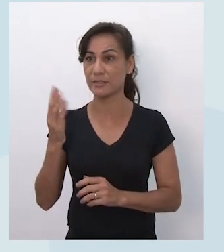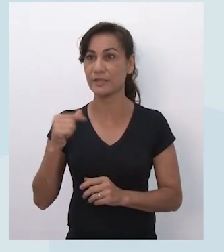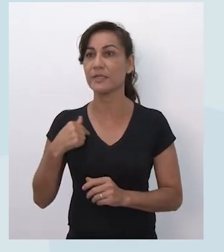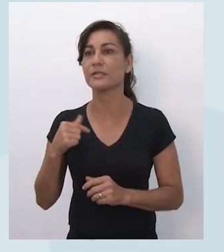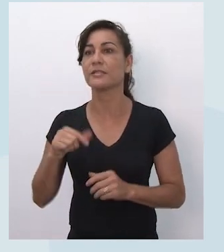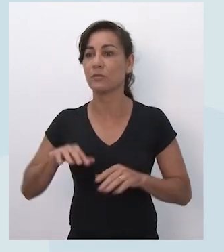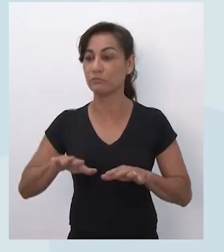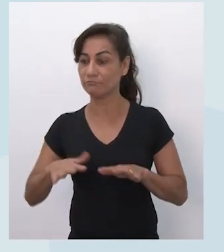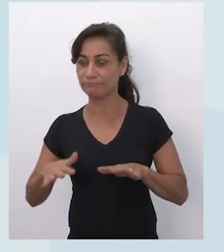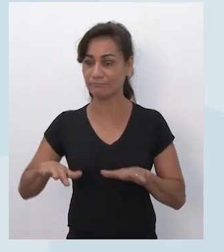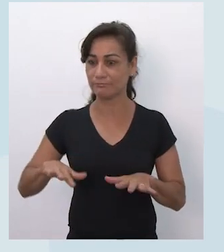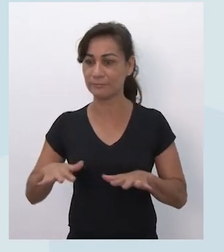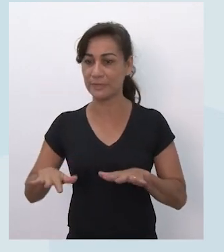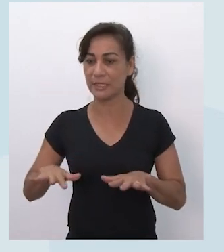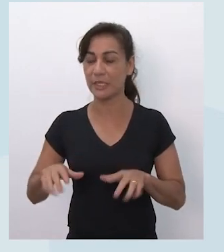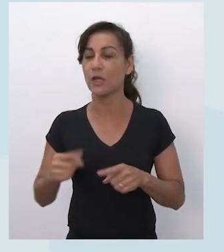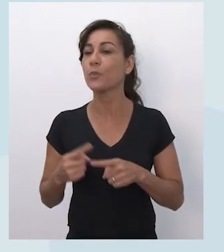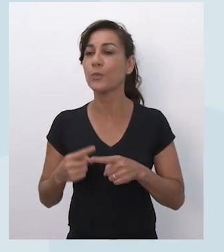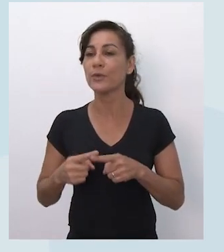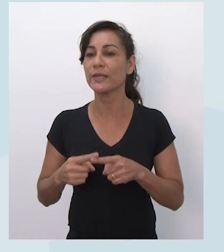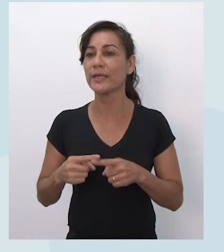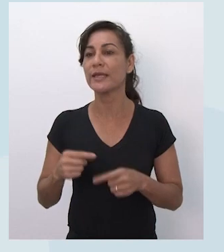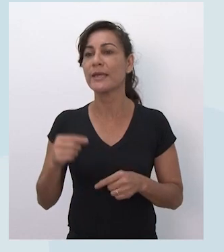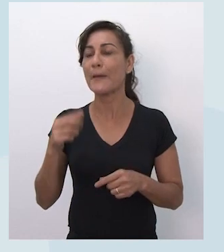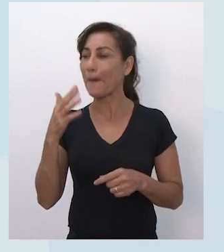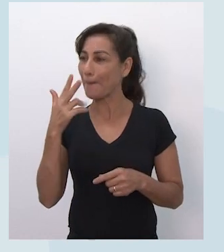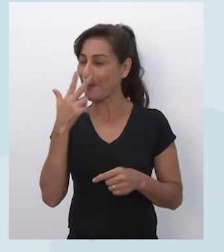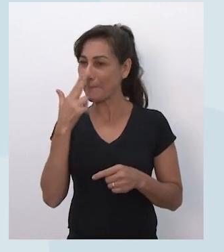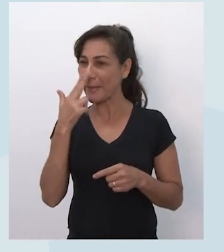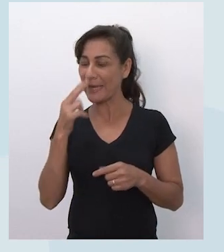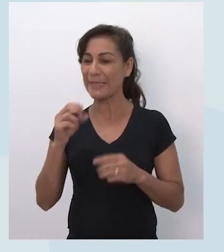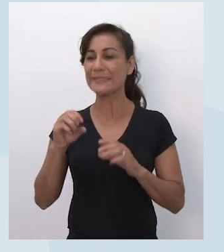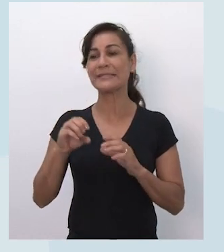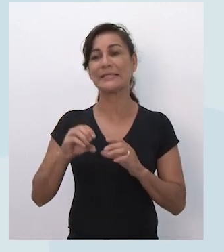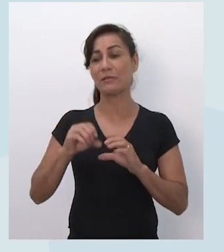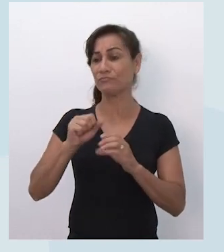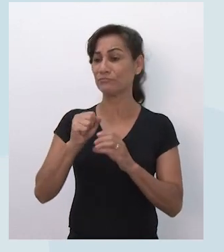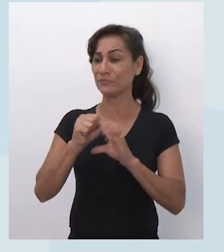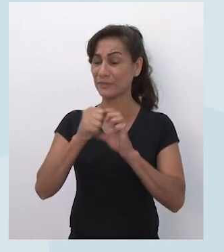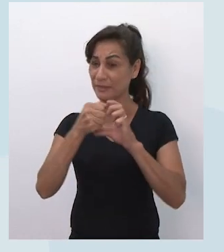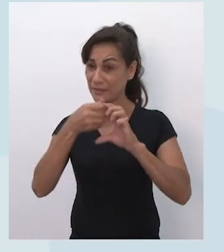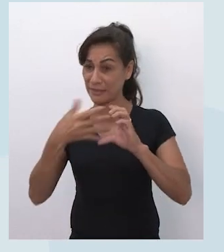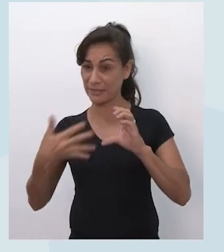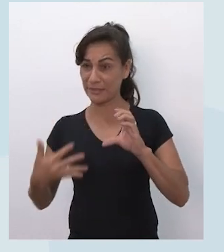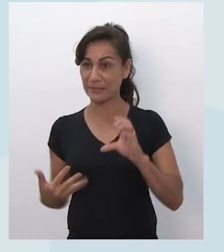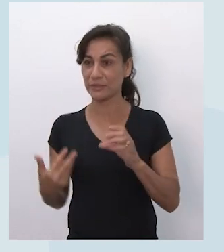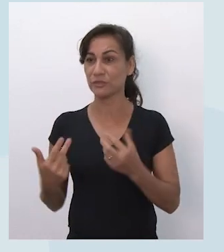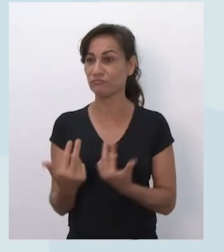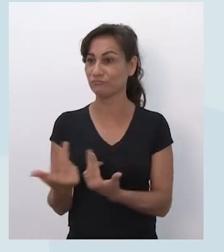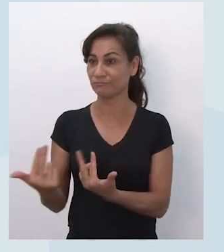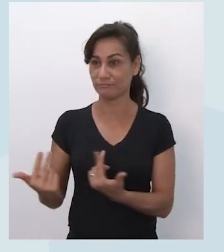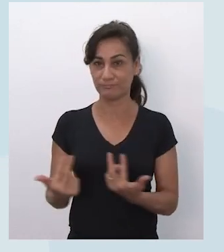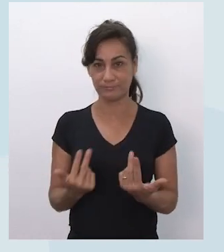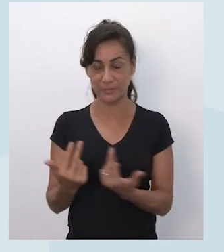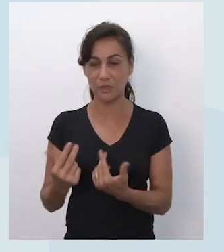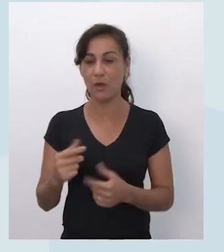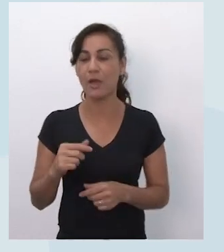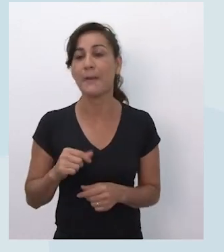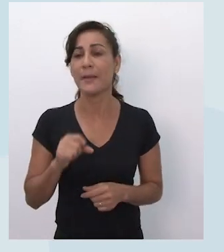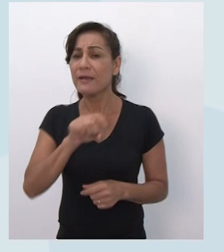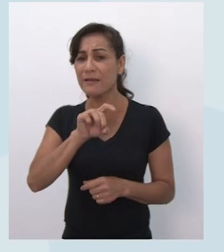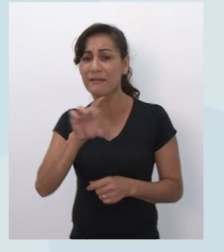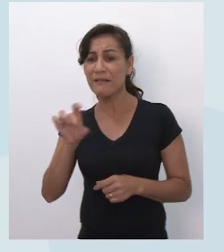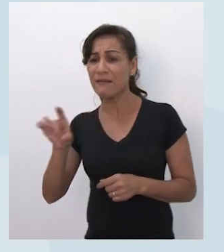abalos sísmicos justamente porque eles têm algumas características comuns que os definem como tal. Porém, cada terremoto que ocorre,